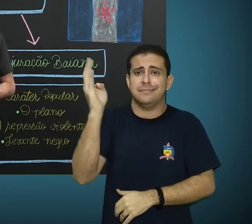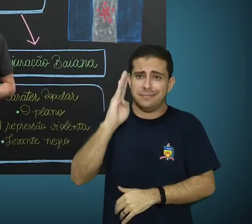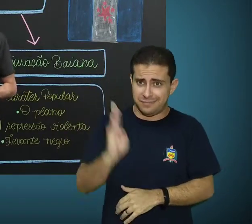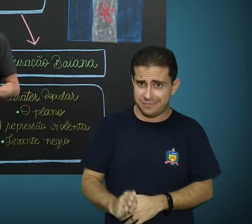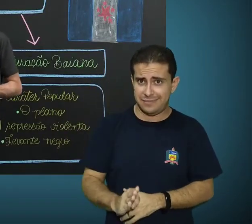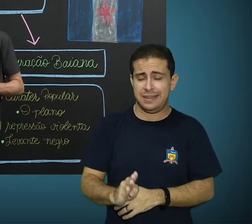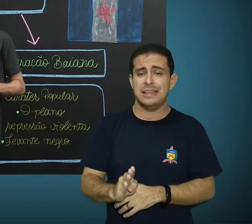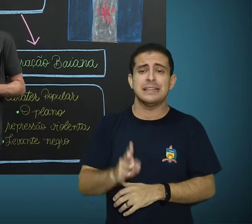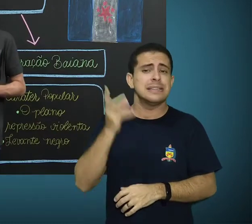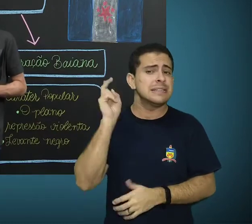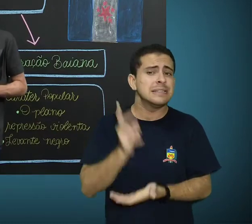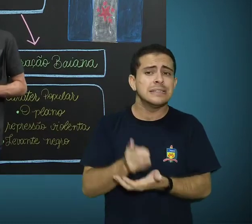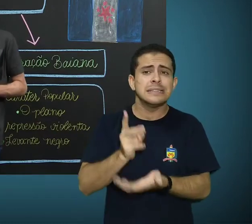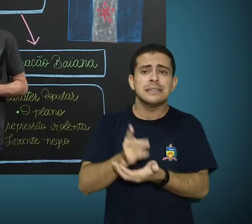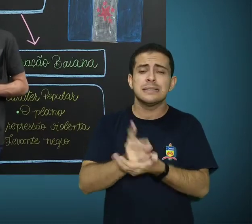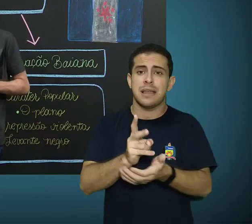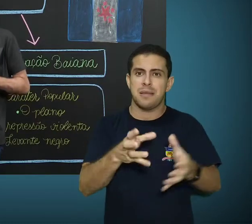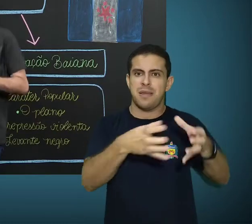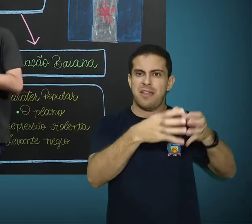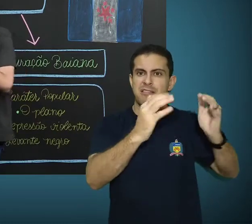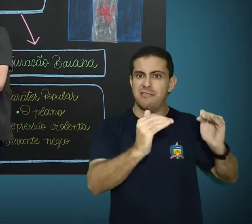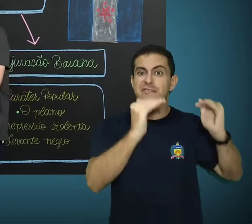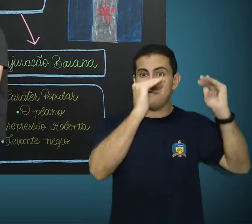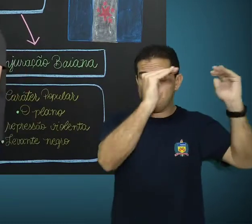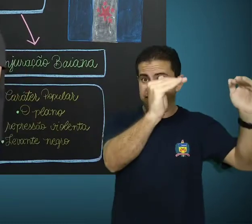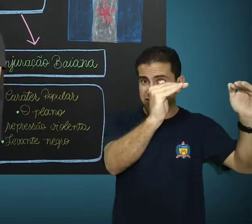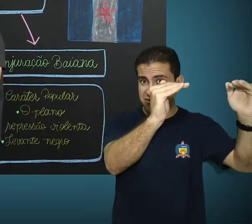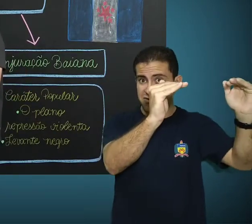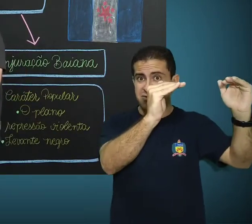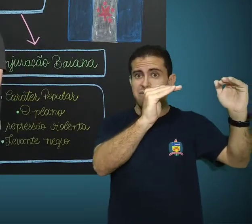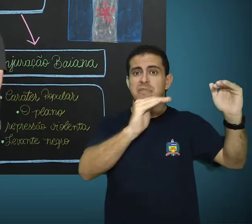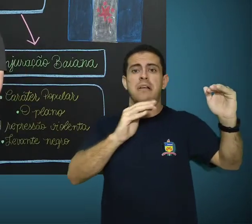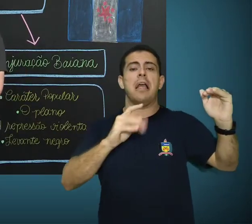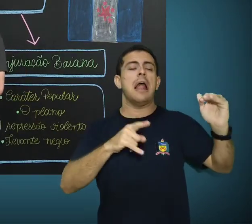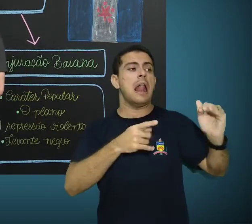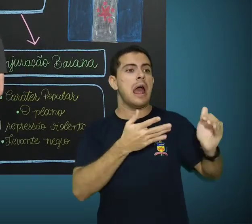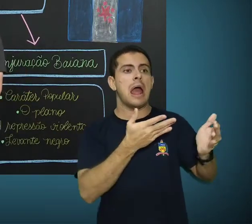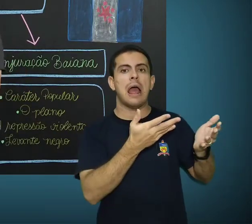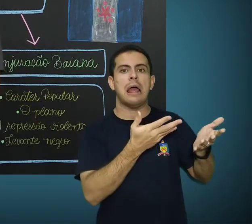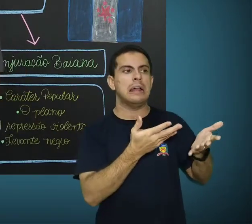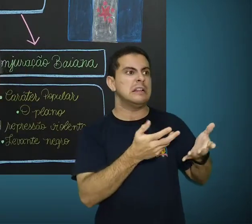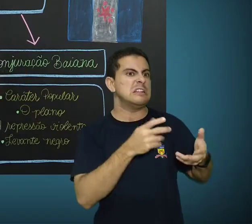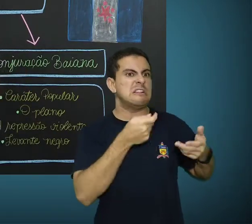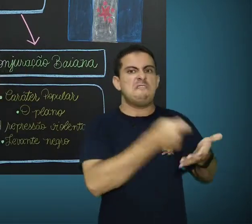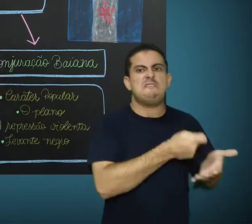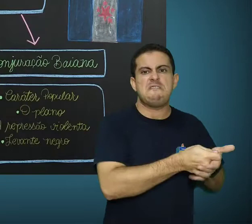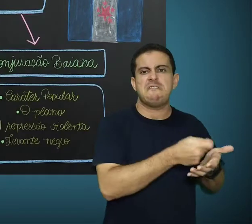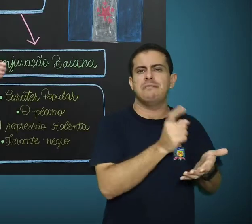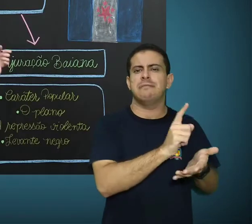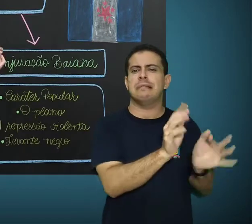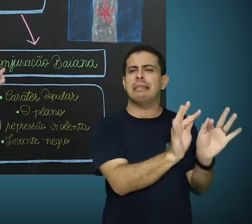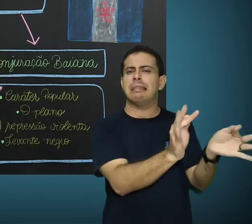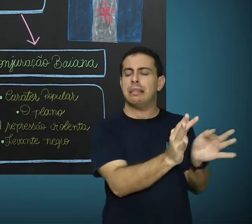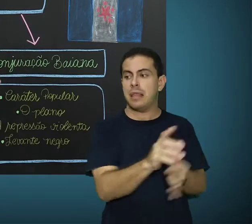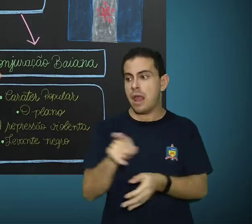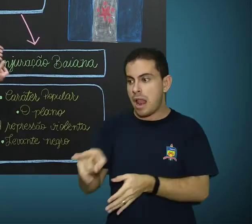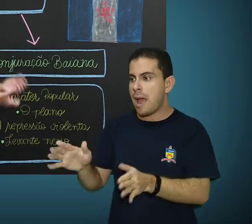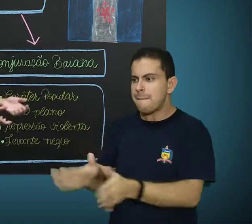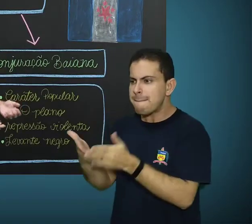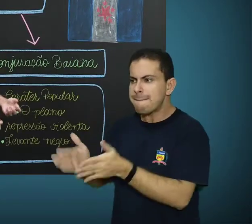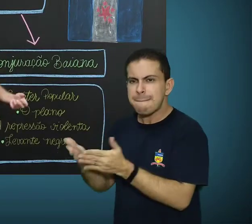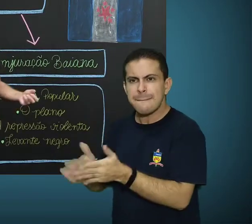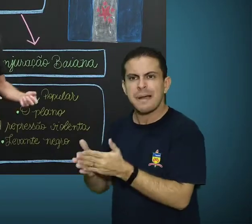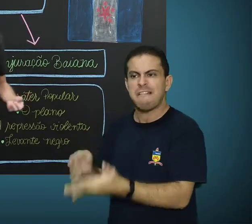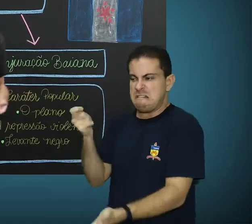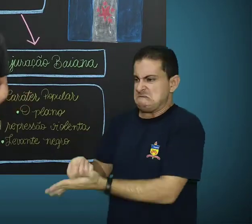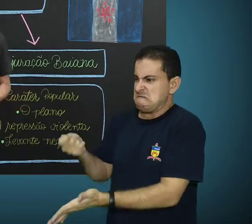né? Ou seja, quando há membros da elite envolvidos em contestações, o tratamento é mais suave. E quando há a participação